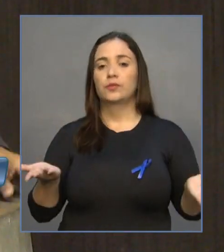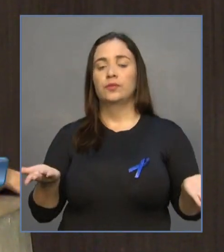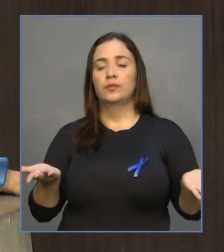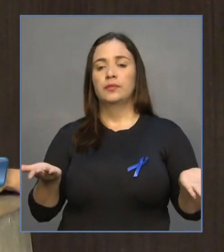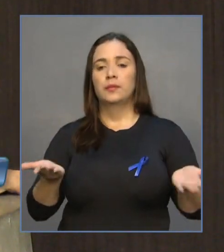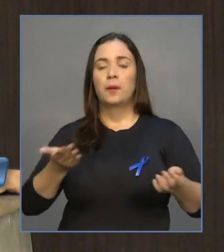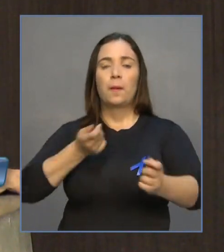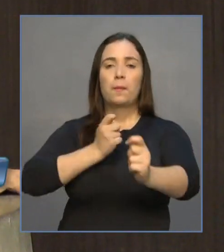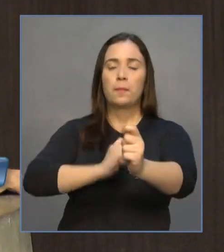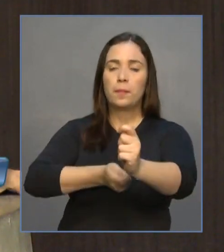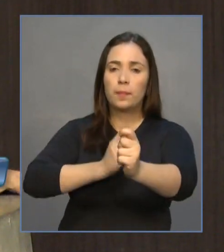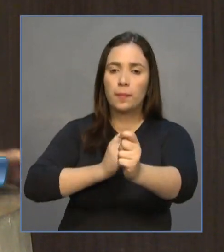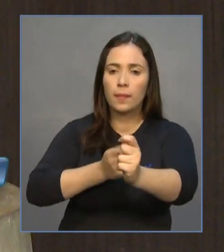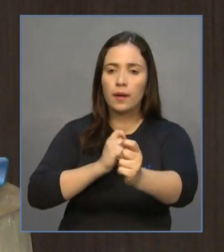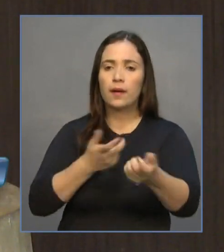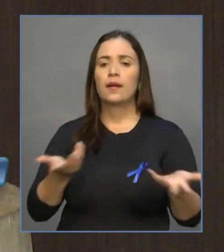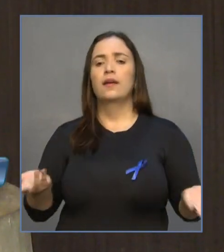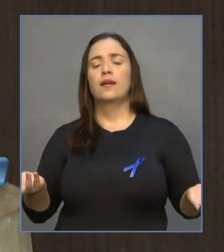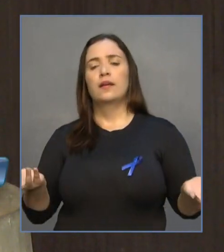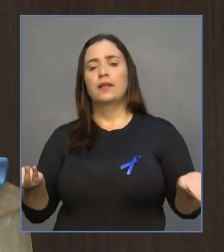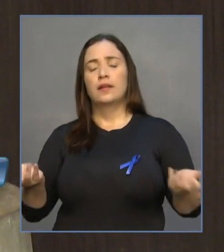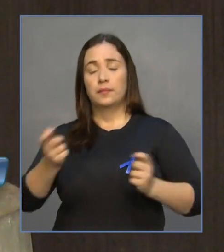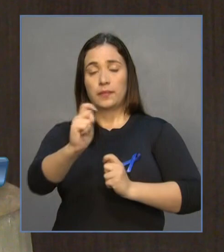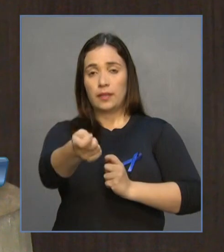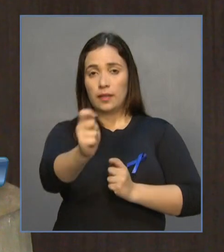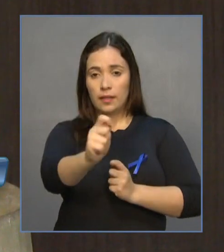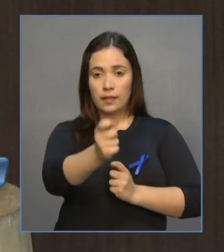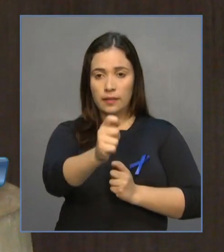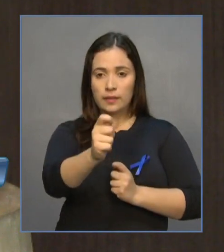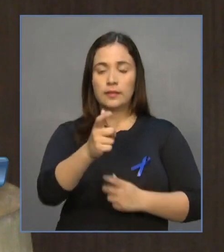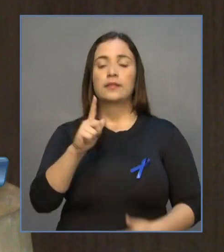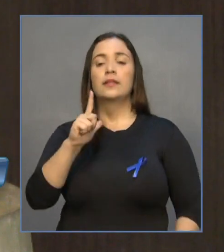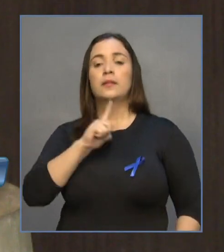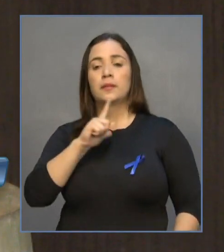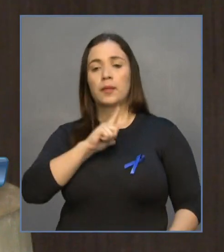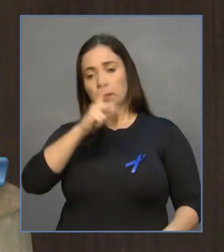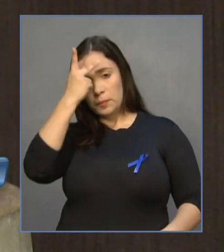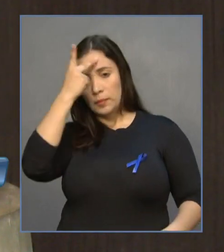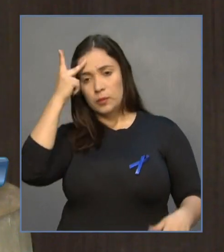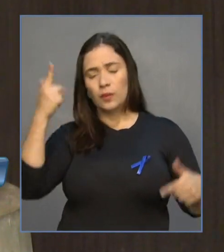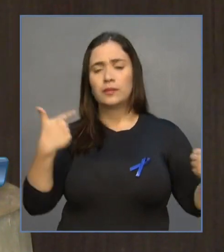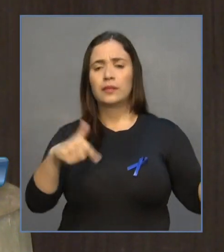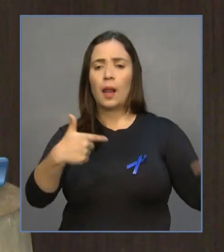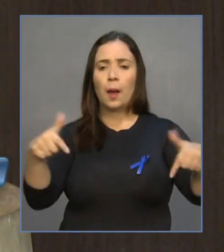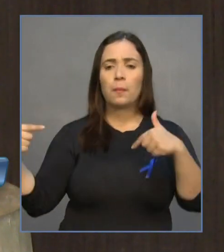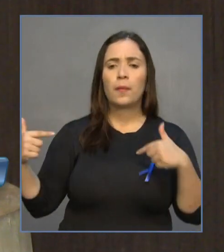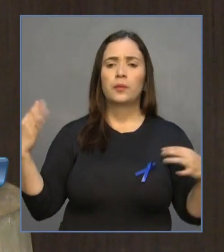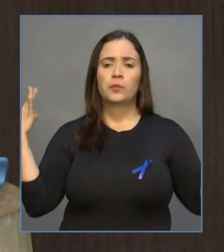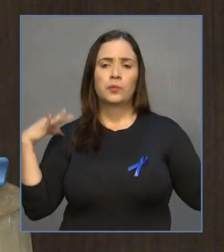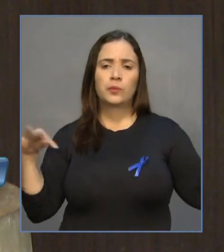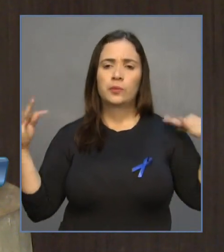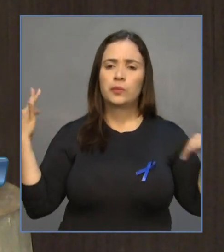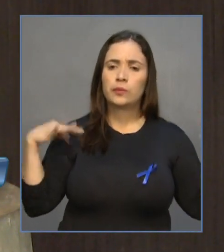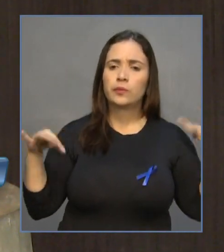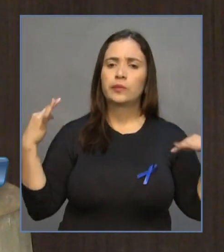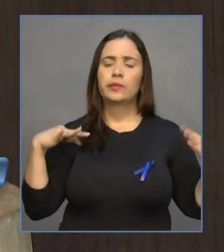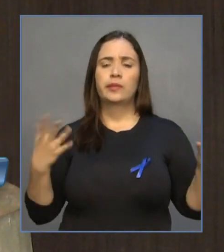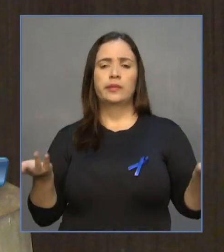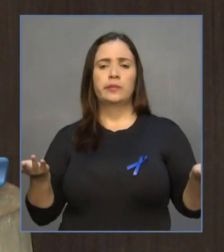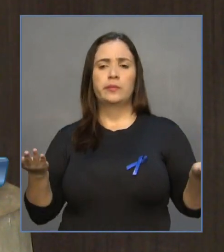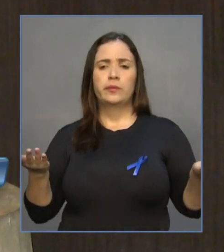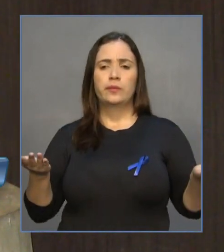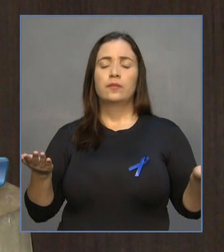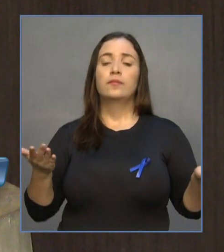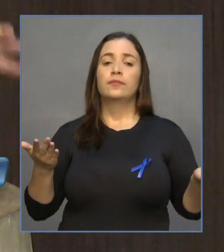os pescadores, que os trabalhadores daquela região, que trabalham com turismo, que trabalham com pesca artesanal, são